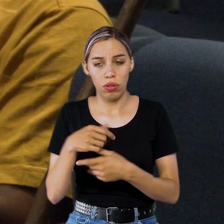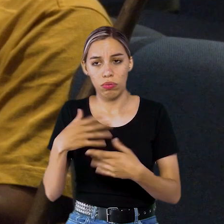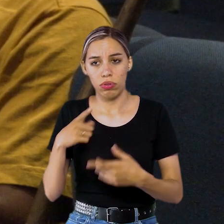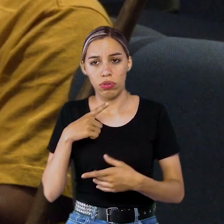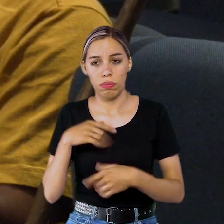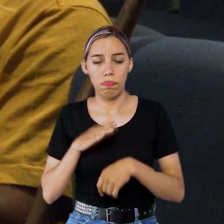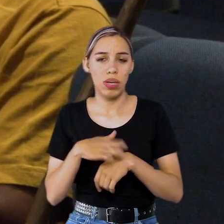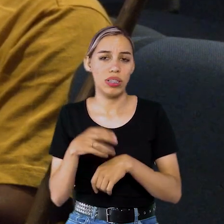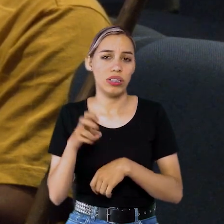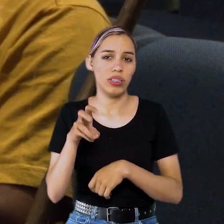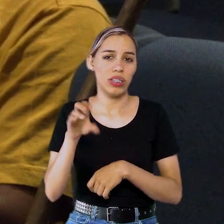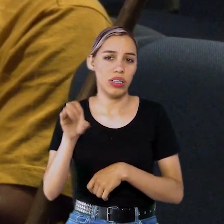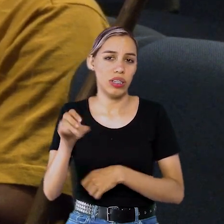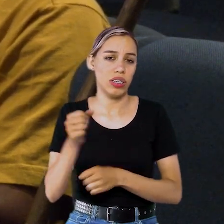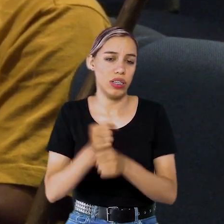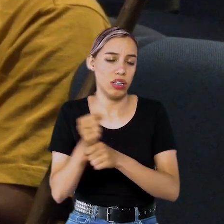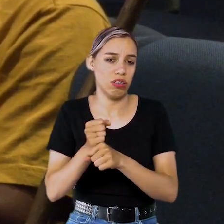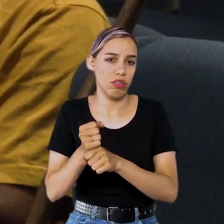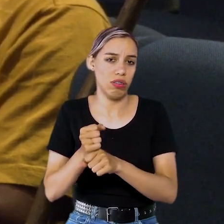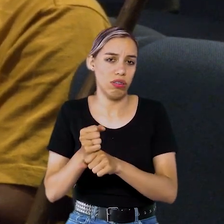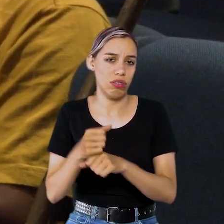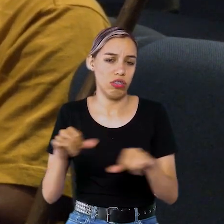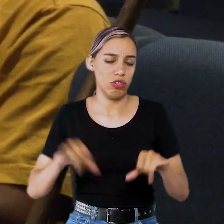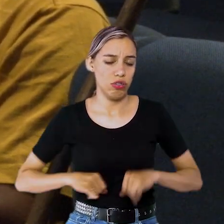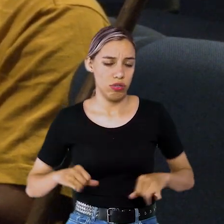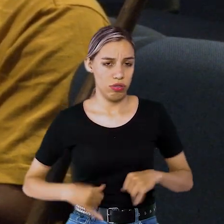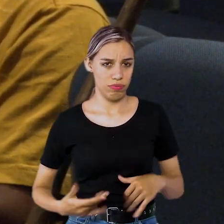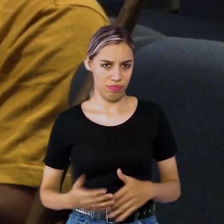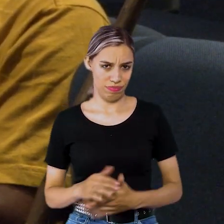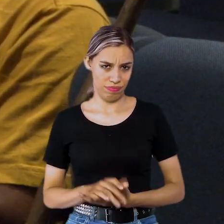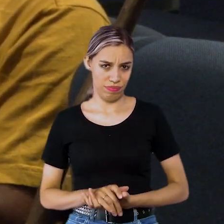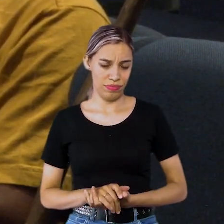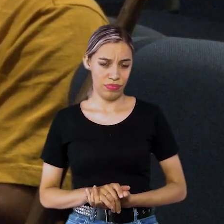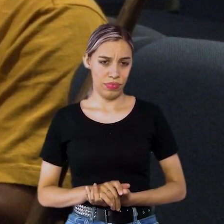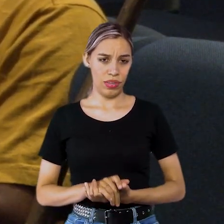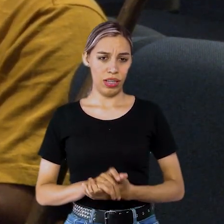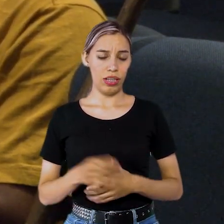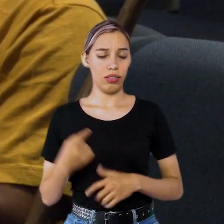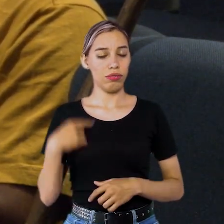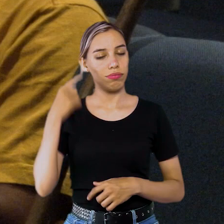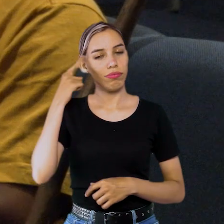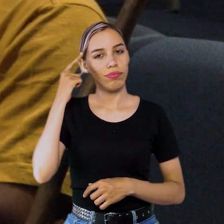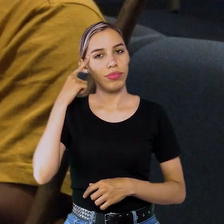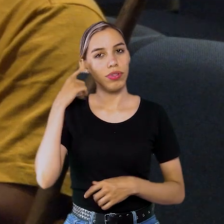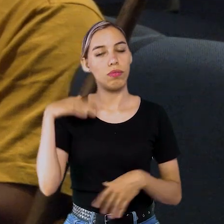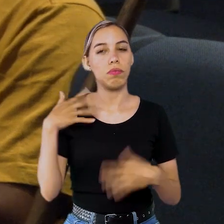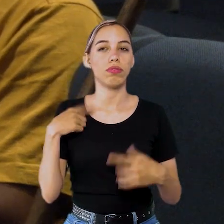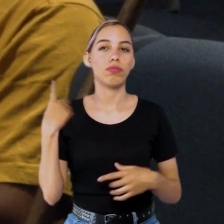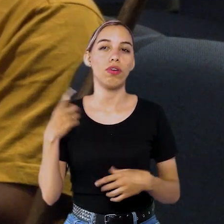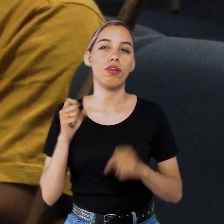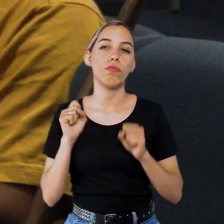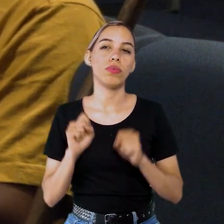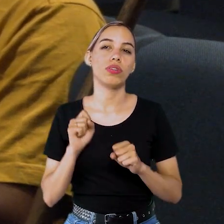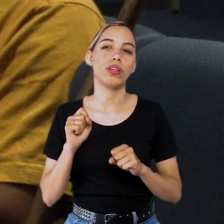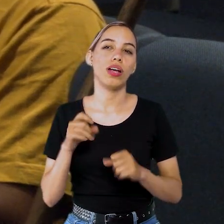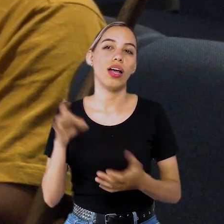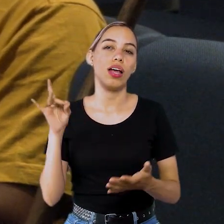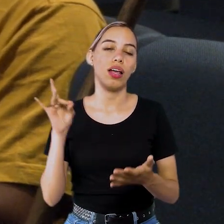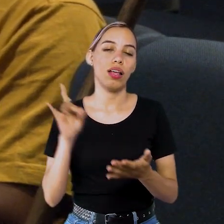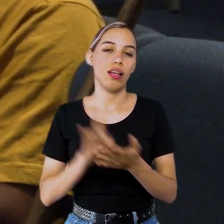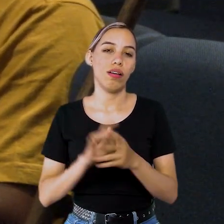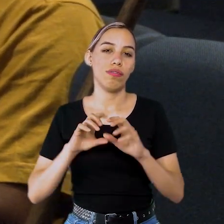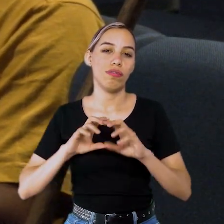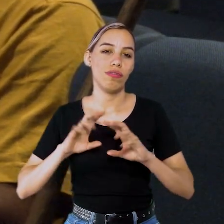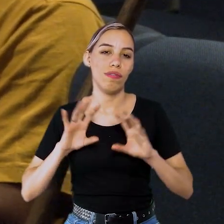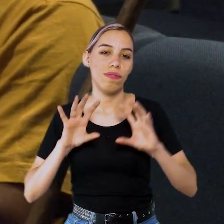violentado? Né? Então, fico pensando agora, né? Quando que realmente a gente vai poder comemorar que o